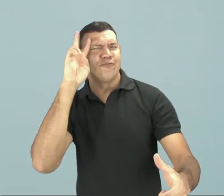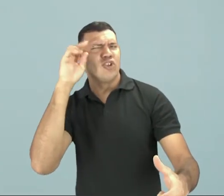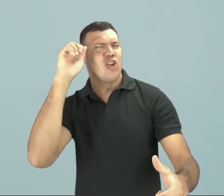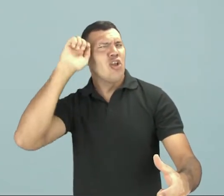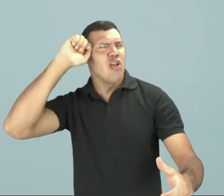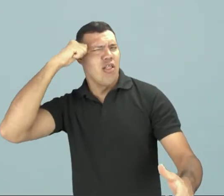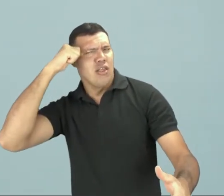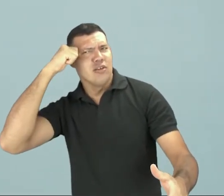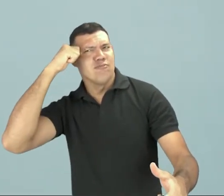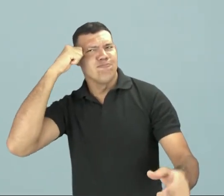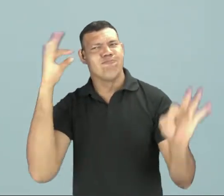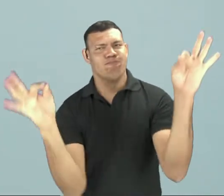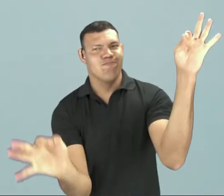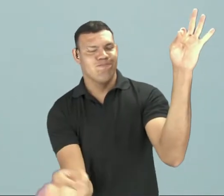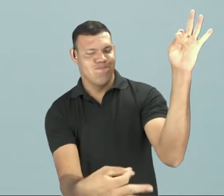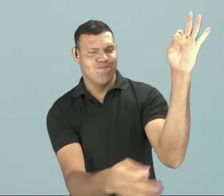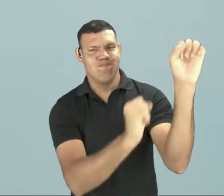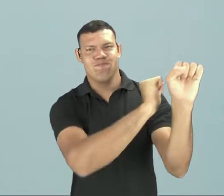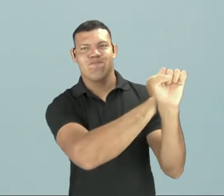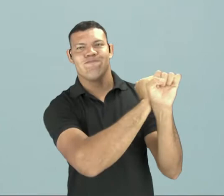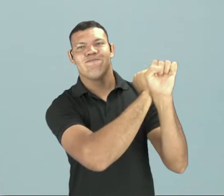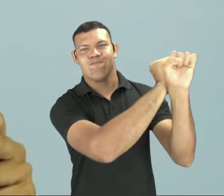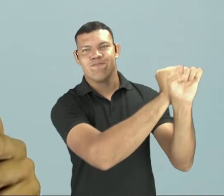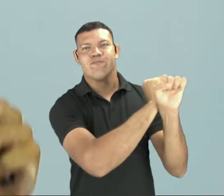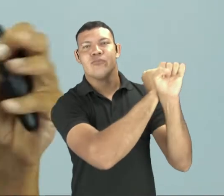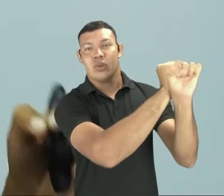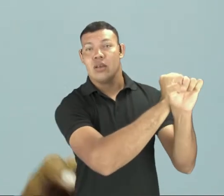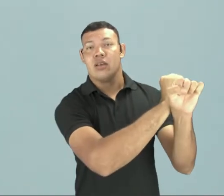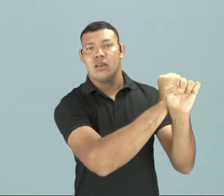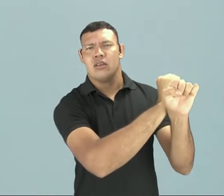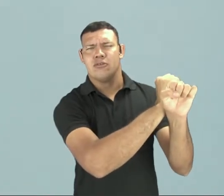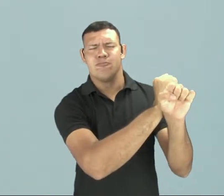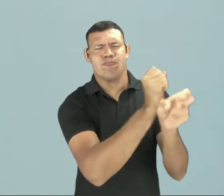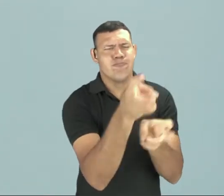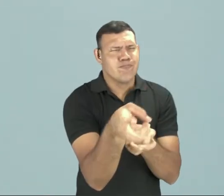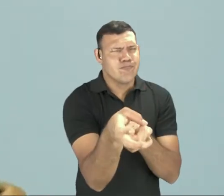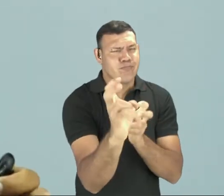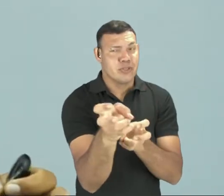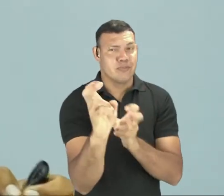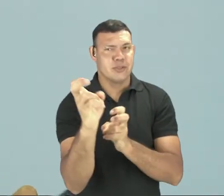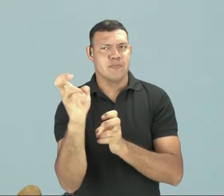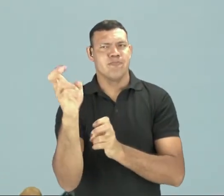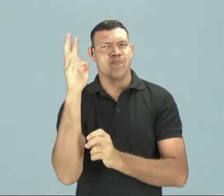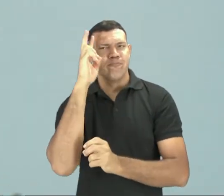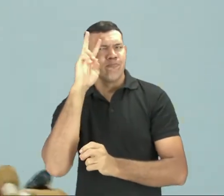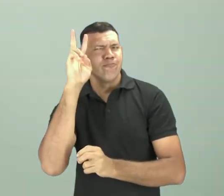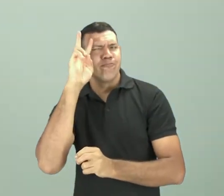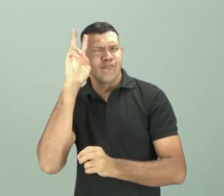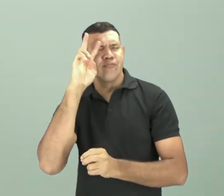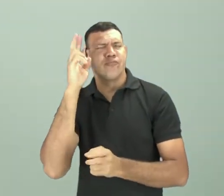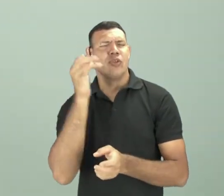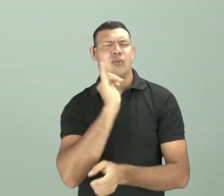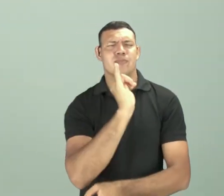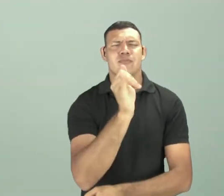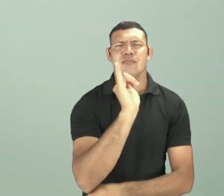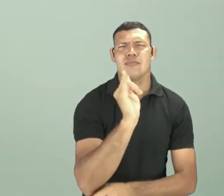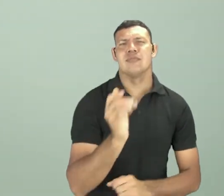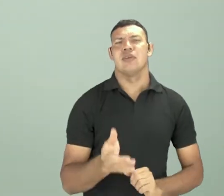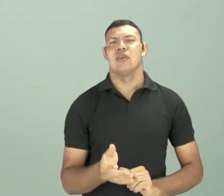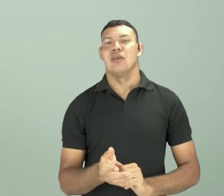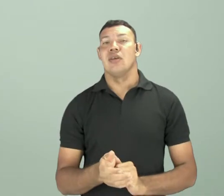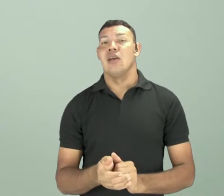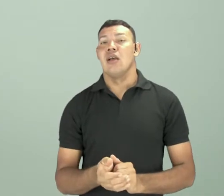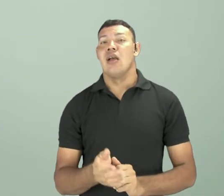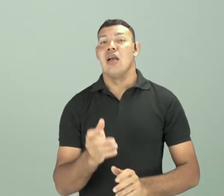ela era tratada ali. A gente também, quando a gente pega uma história aí, né, uma narrativa, nós